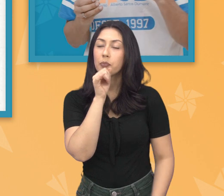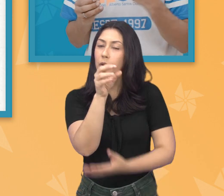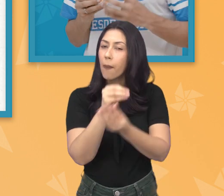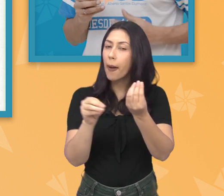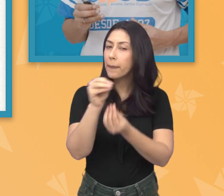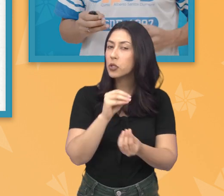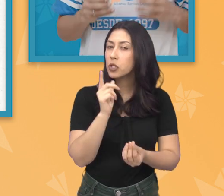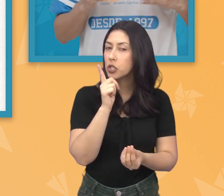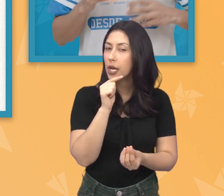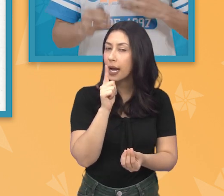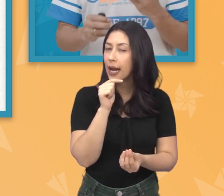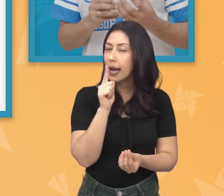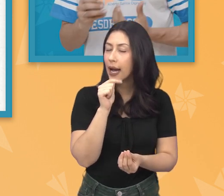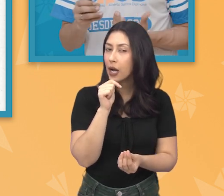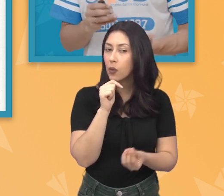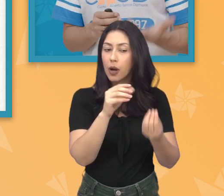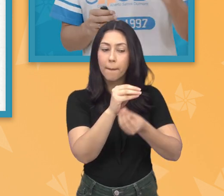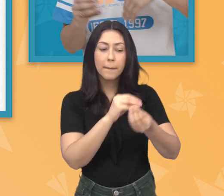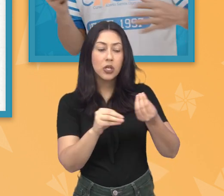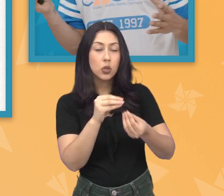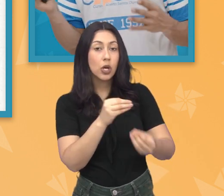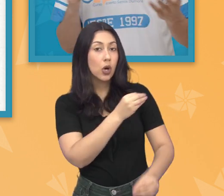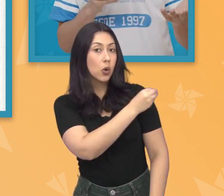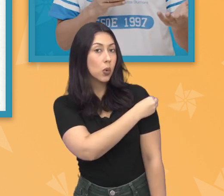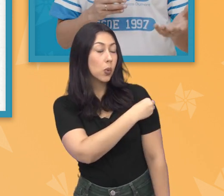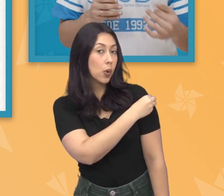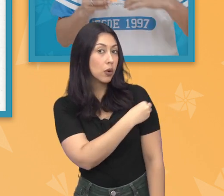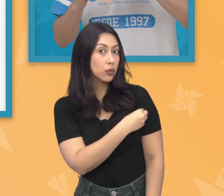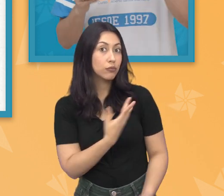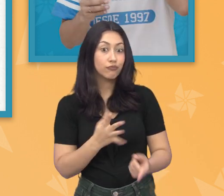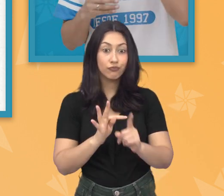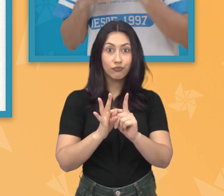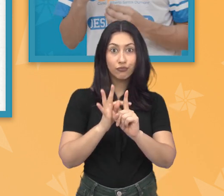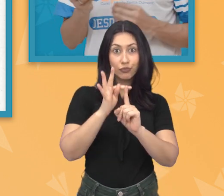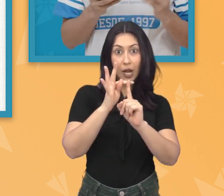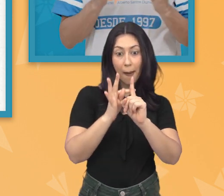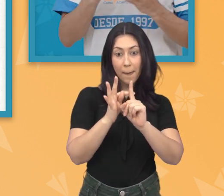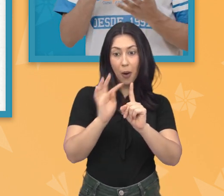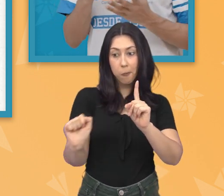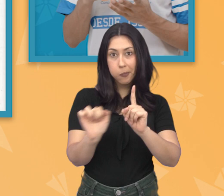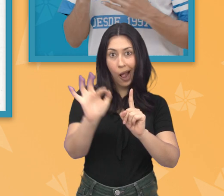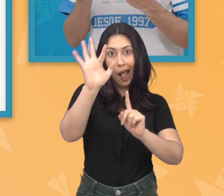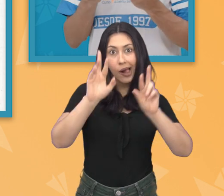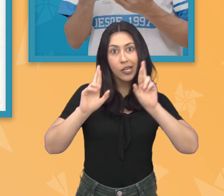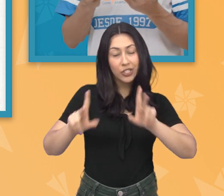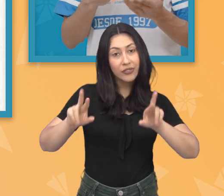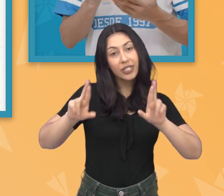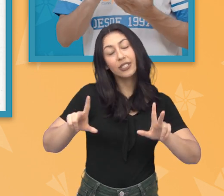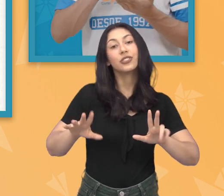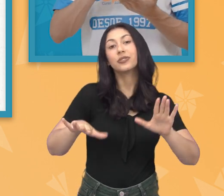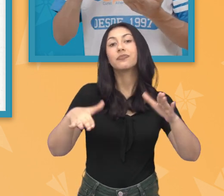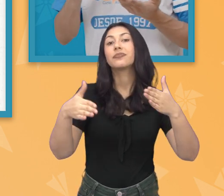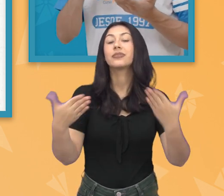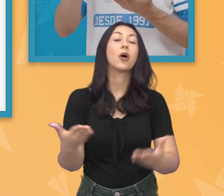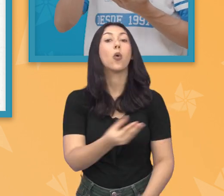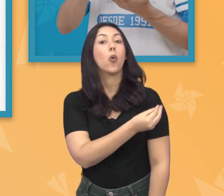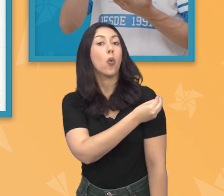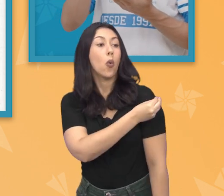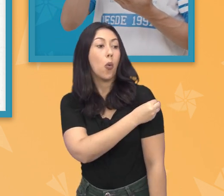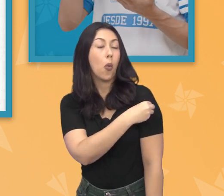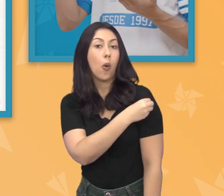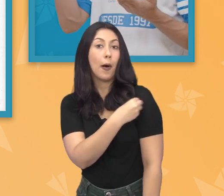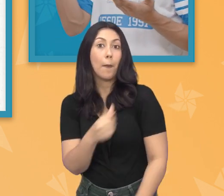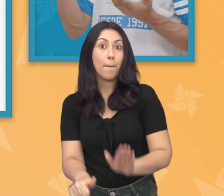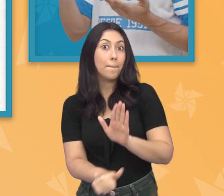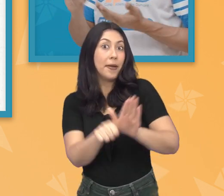o álcool comum ele tem uma temperatura de ebulição muito menor que a da água, né? Então você consegue separar ele ali simplesmente colocando esse